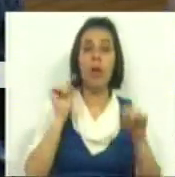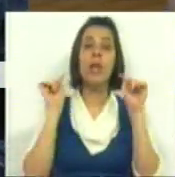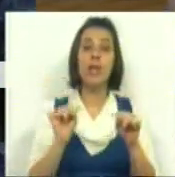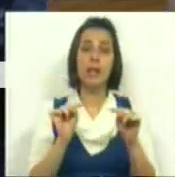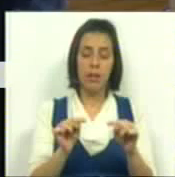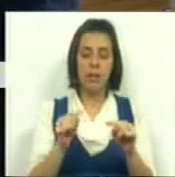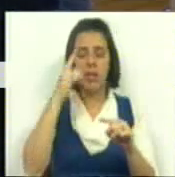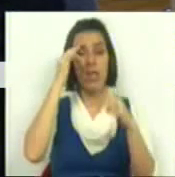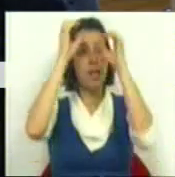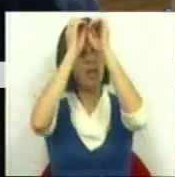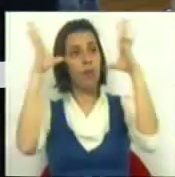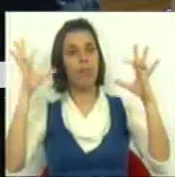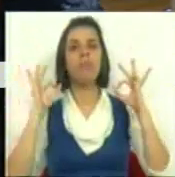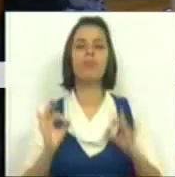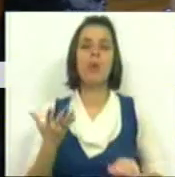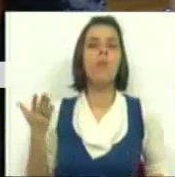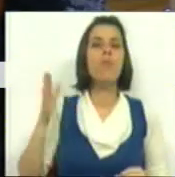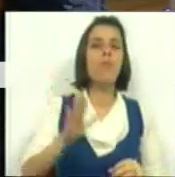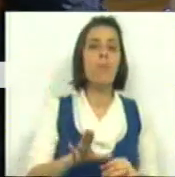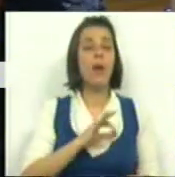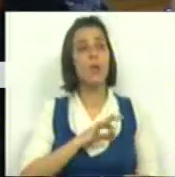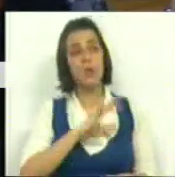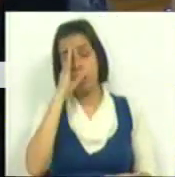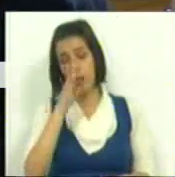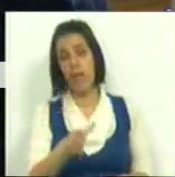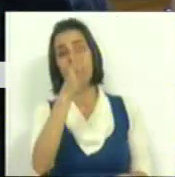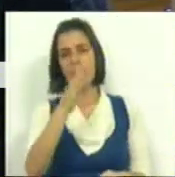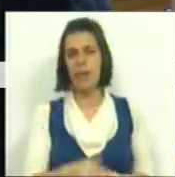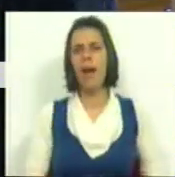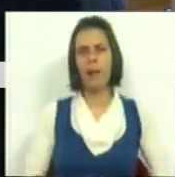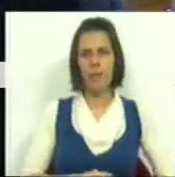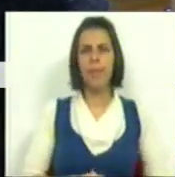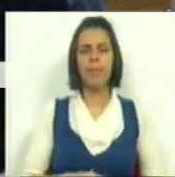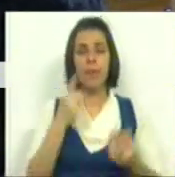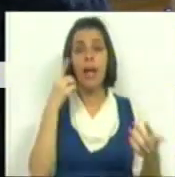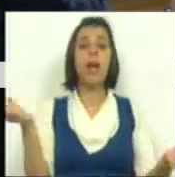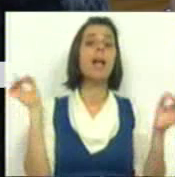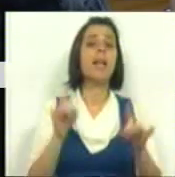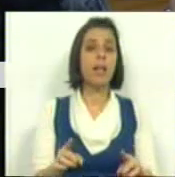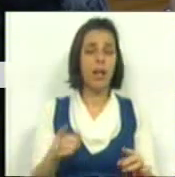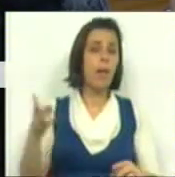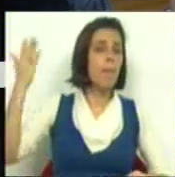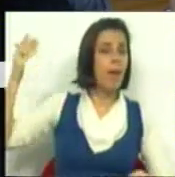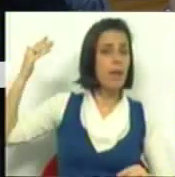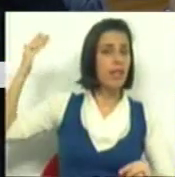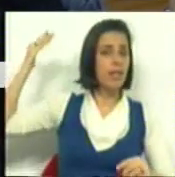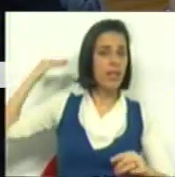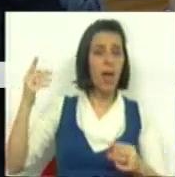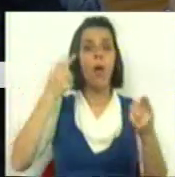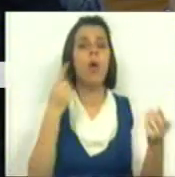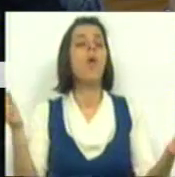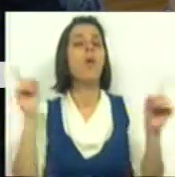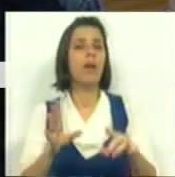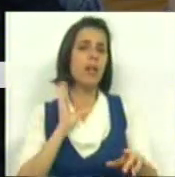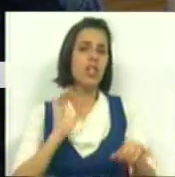é ideologicamente um passo, como o senhor bem sabe, para o regresso ao passado, o